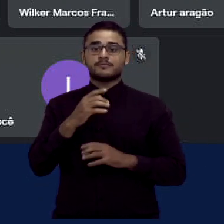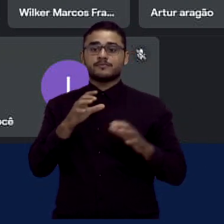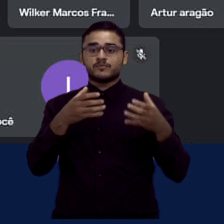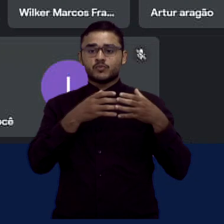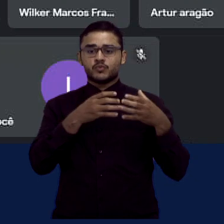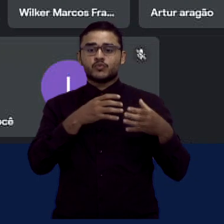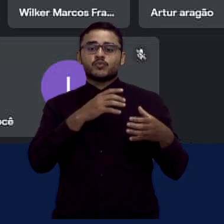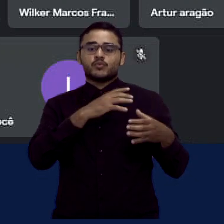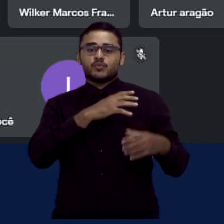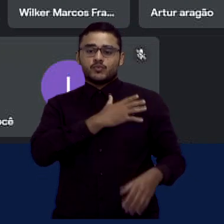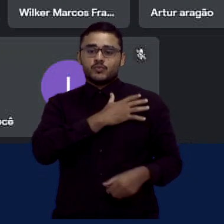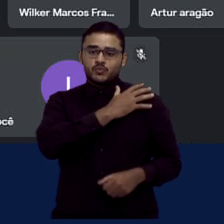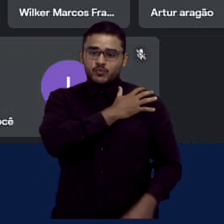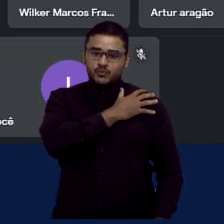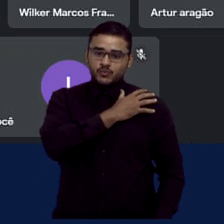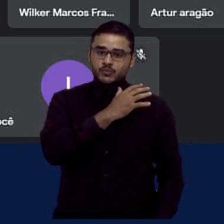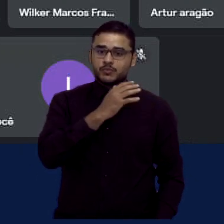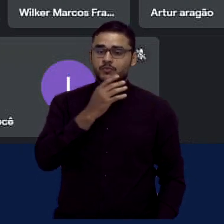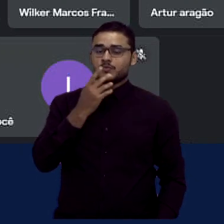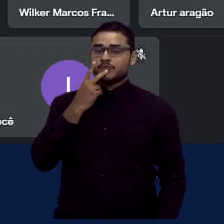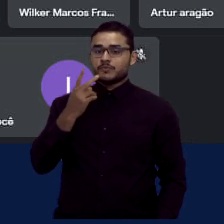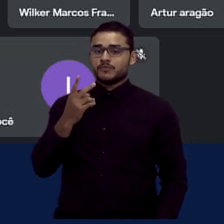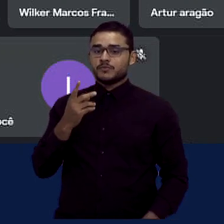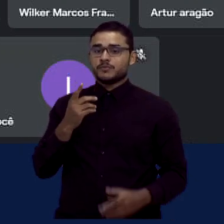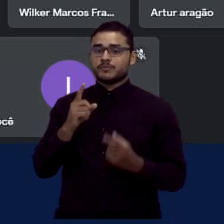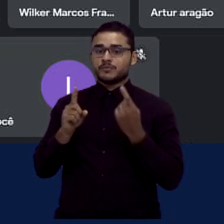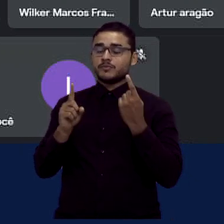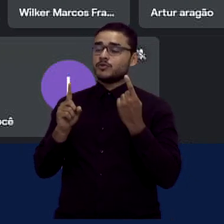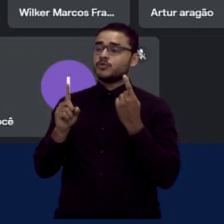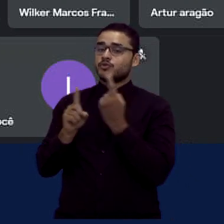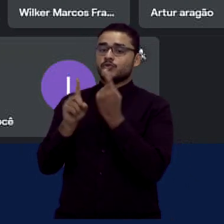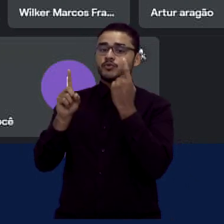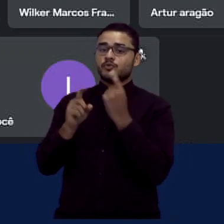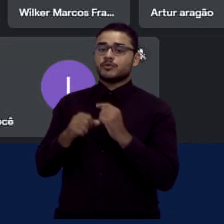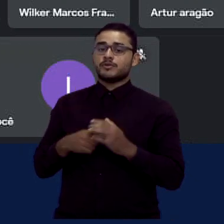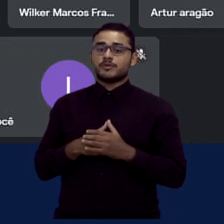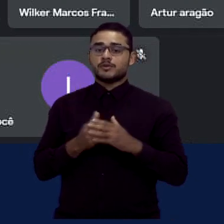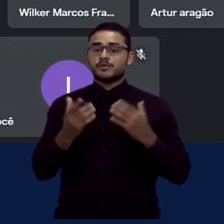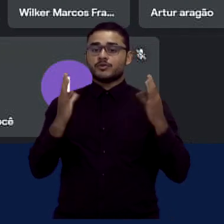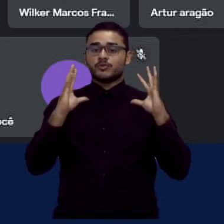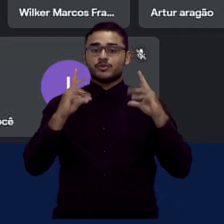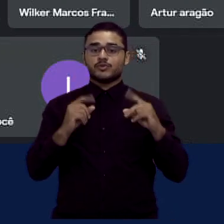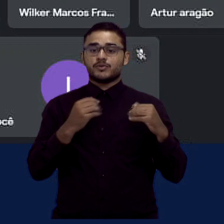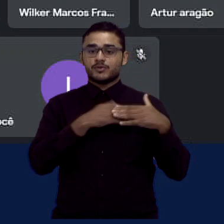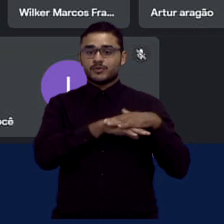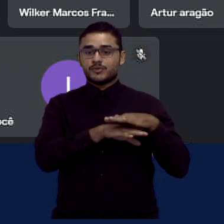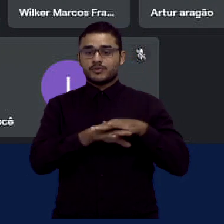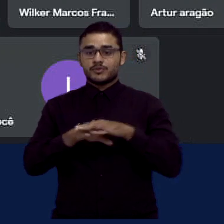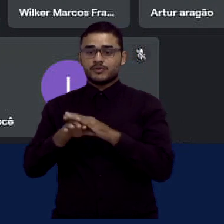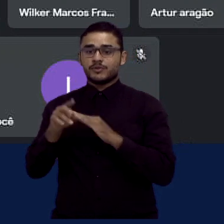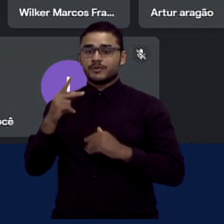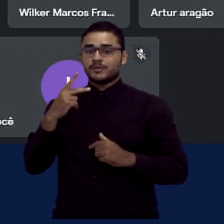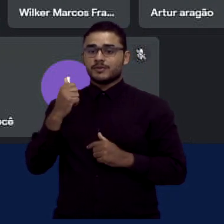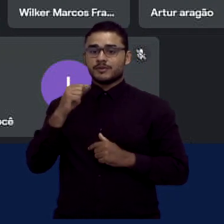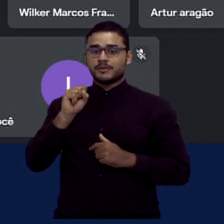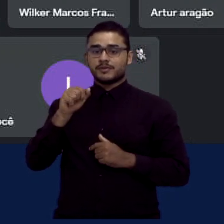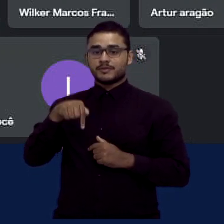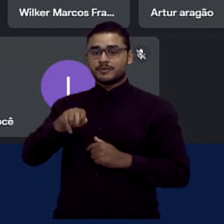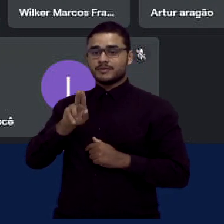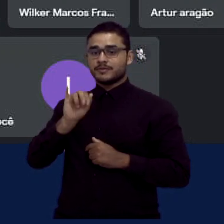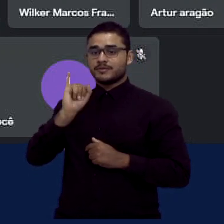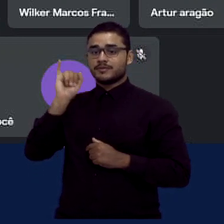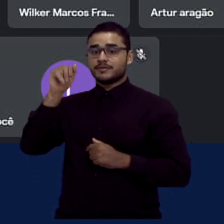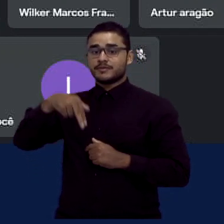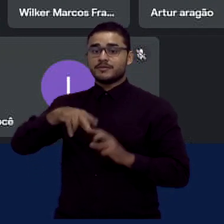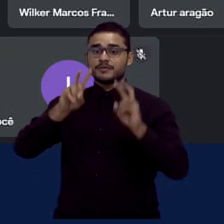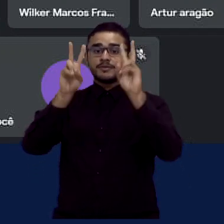o reencontro da ditadura. Aí um deles falava assim, gente, eu tenho toda a coleção do Pasquim, né? Eles falando